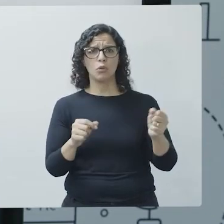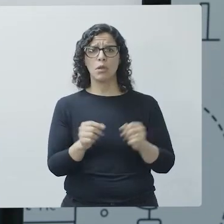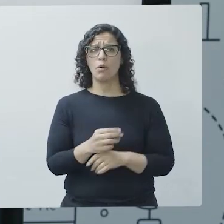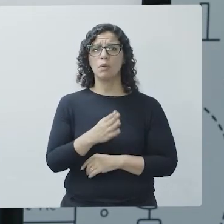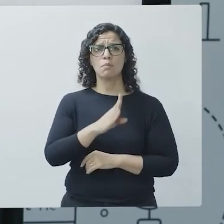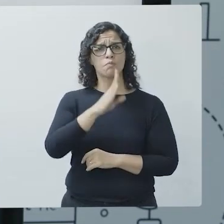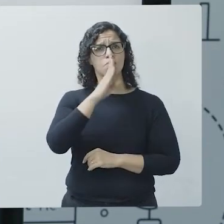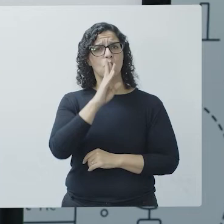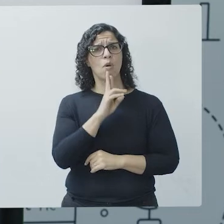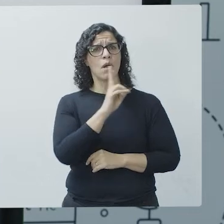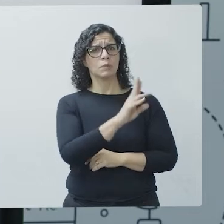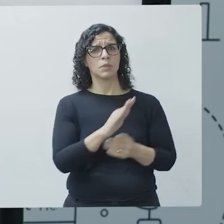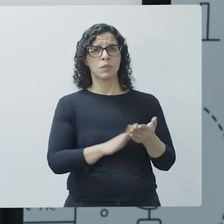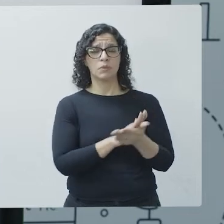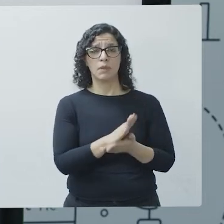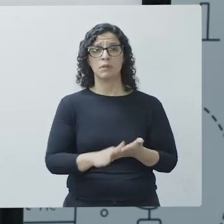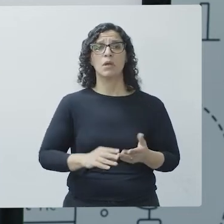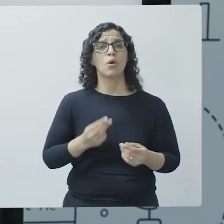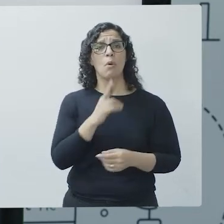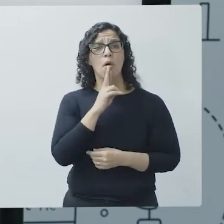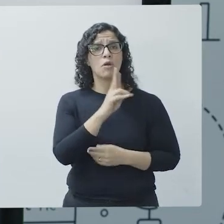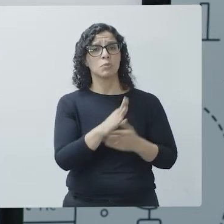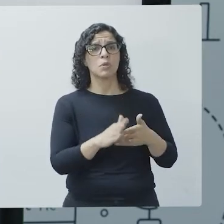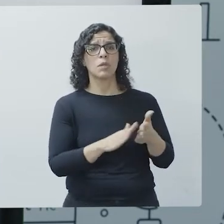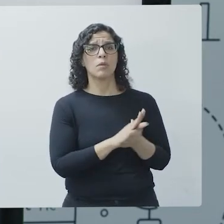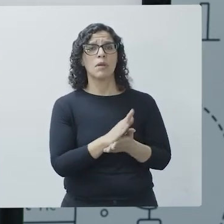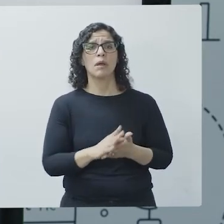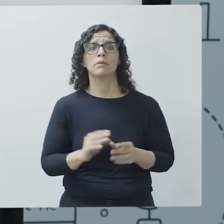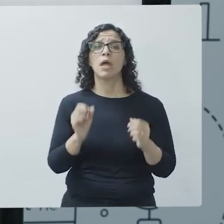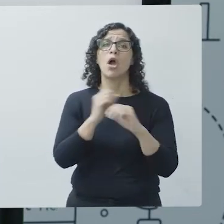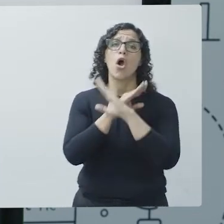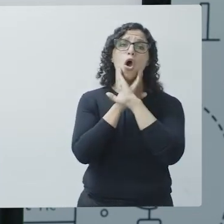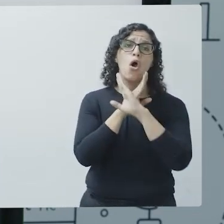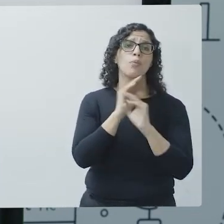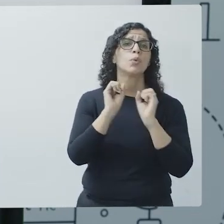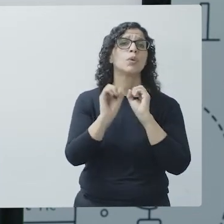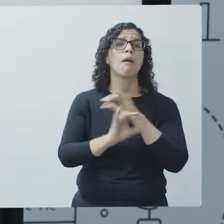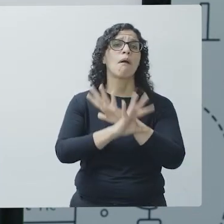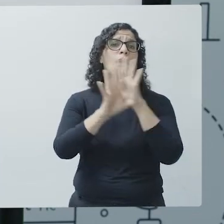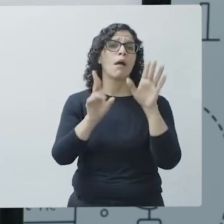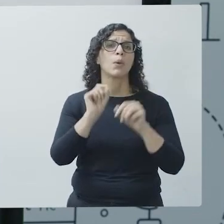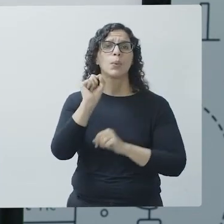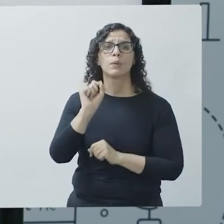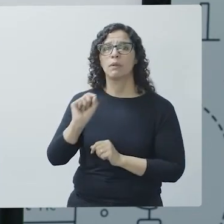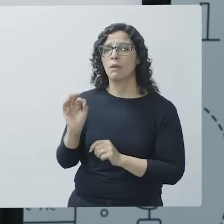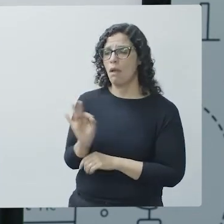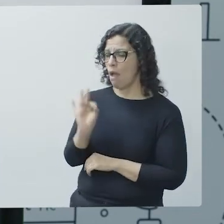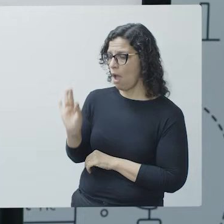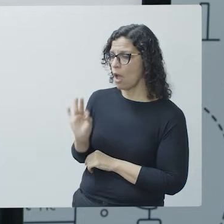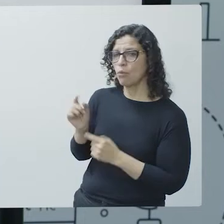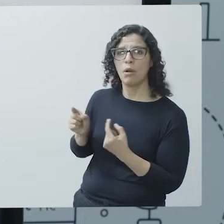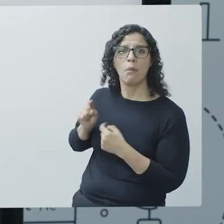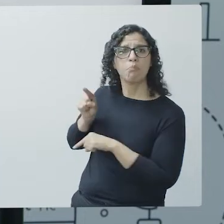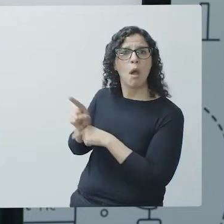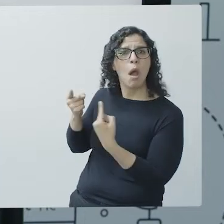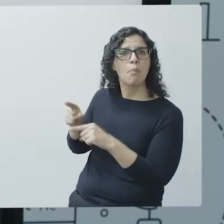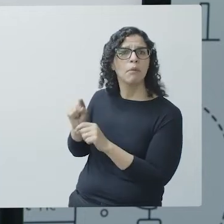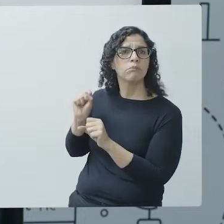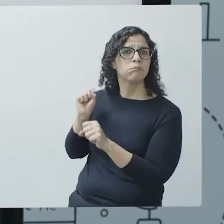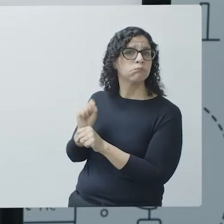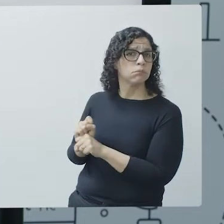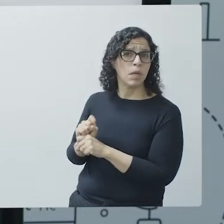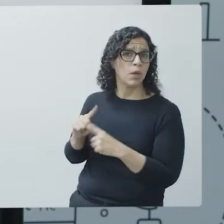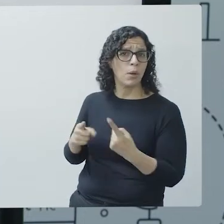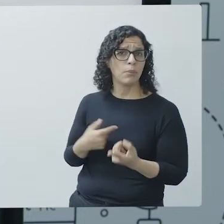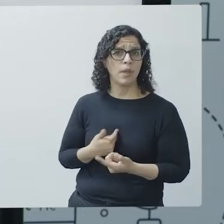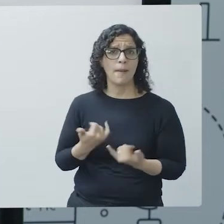feito, né? E como ela não deu resposta, é claro que as provocações acabaram, porque ela